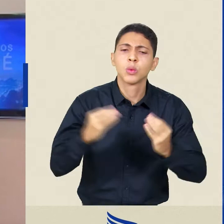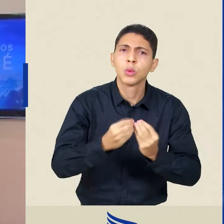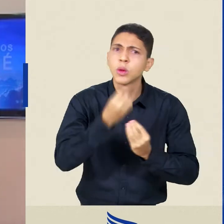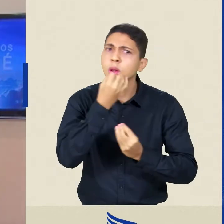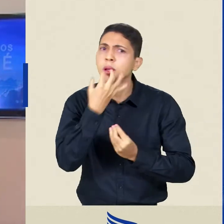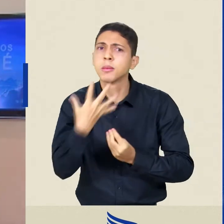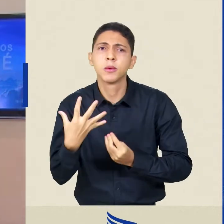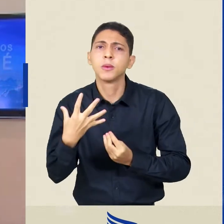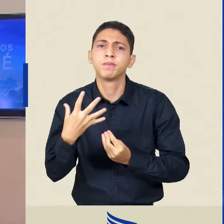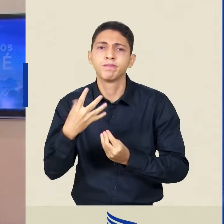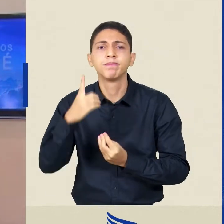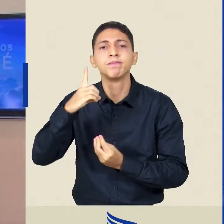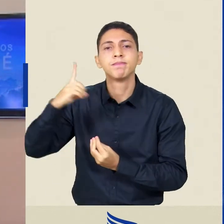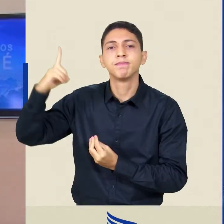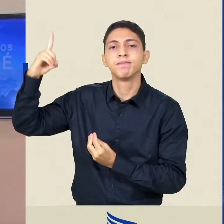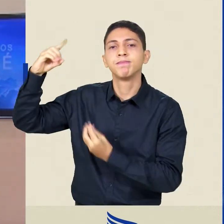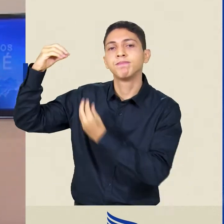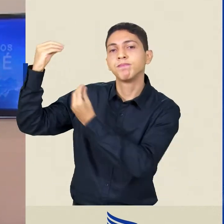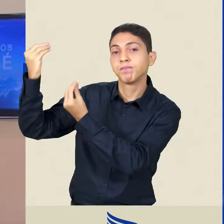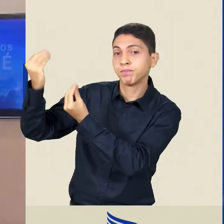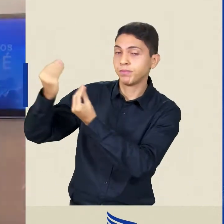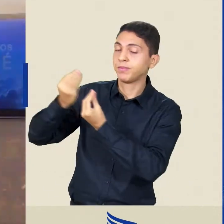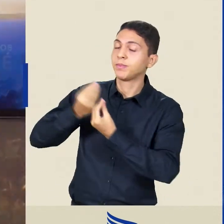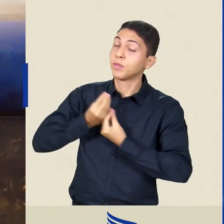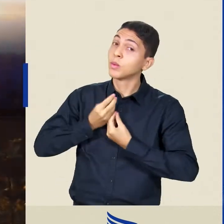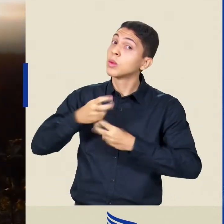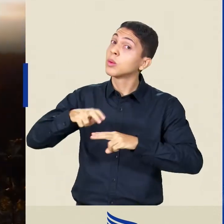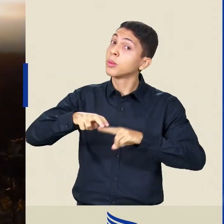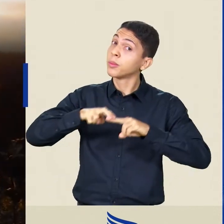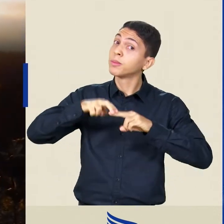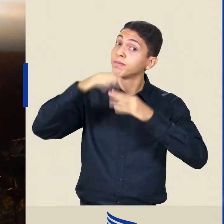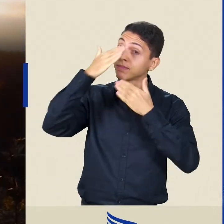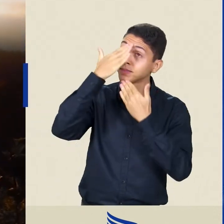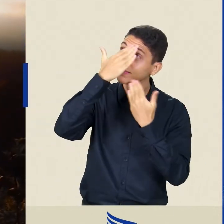de quem? De Deus. Agradeça a Deus todos os dias.